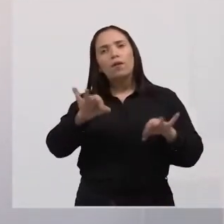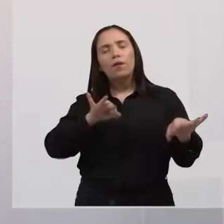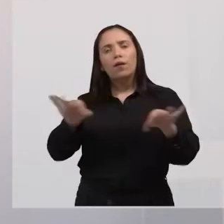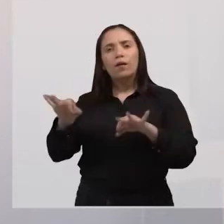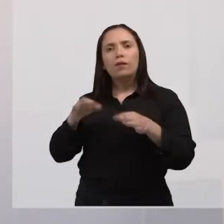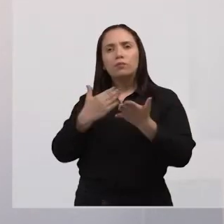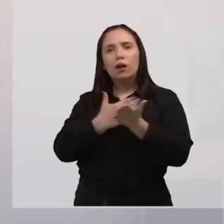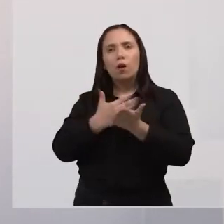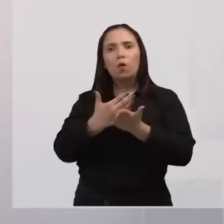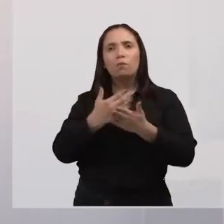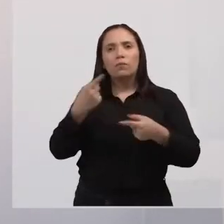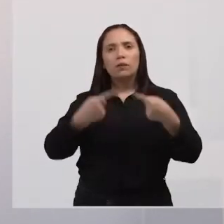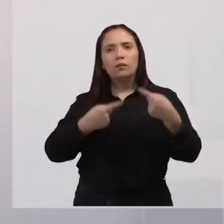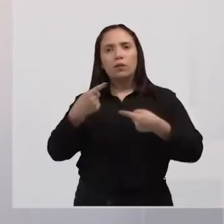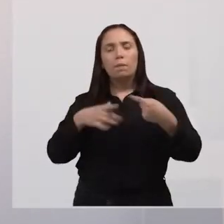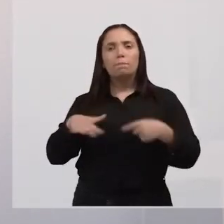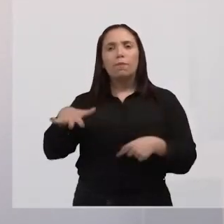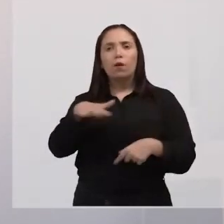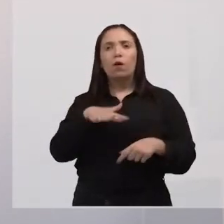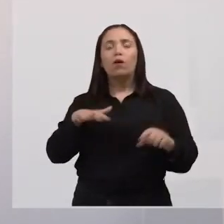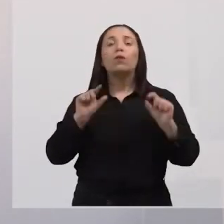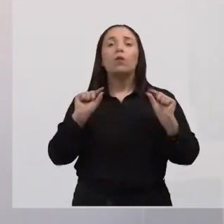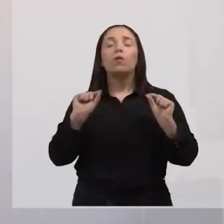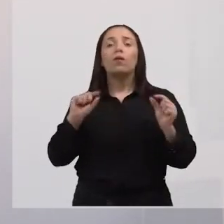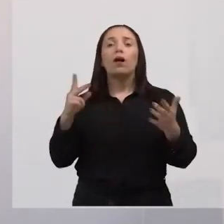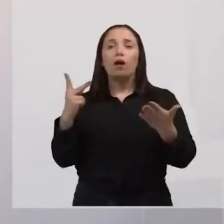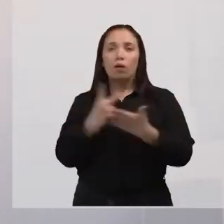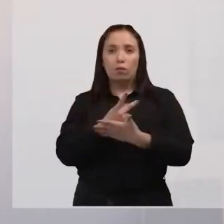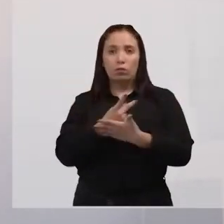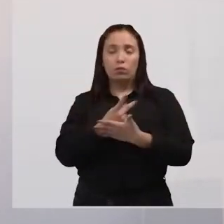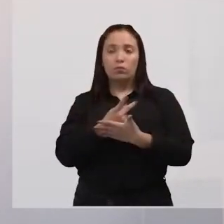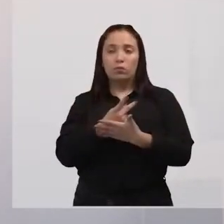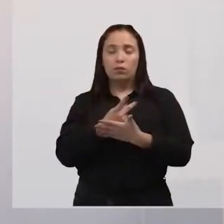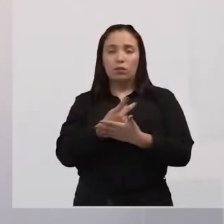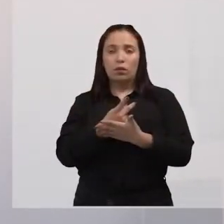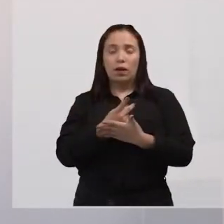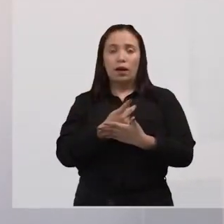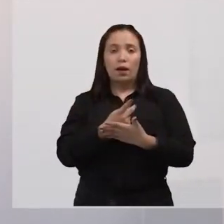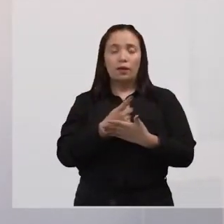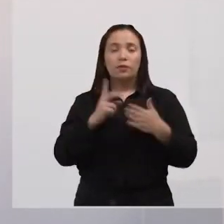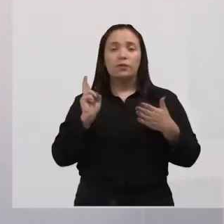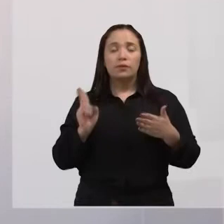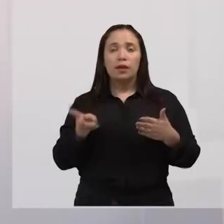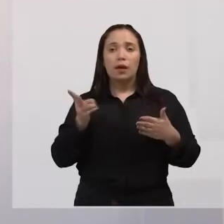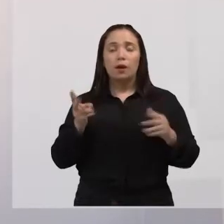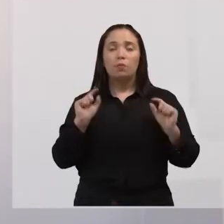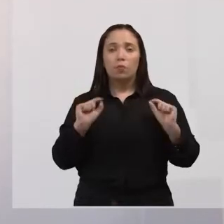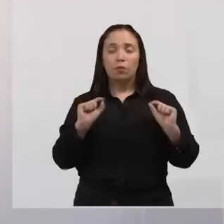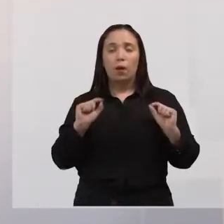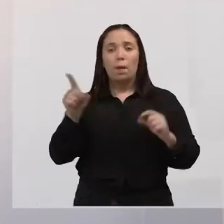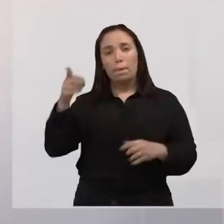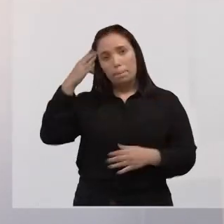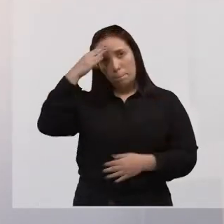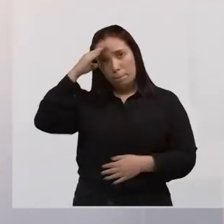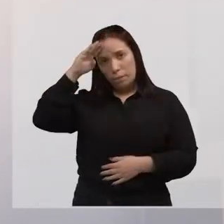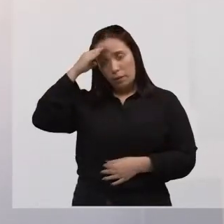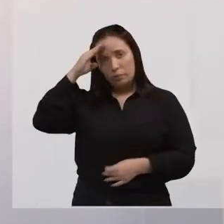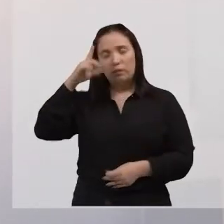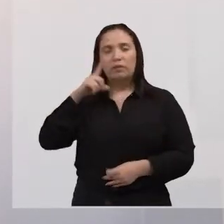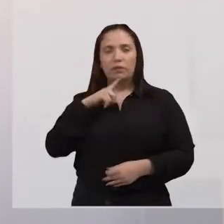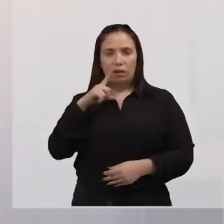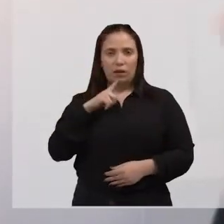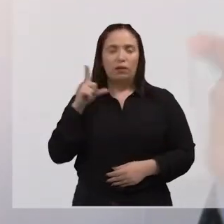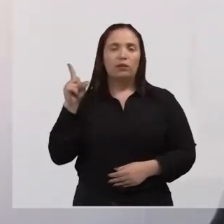do cenário político, o que é que vai acontecer? Eu acho que cada vez mais Jair Messias Bolsonaro vai ter